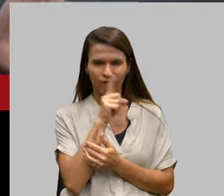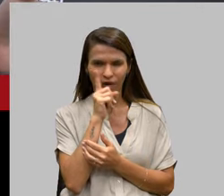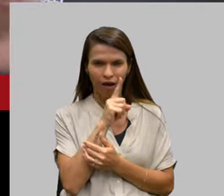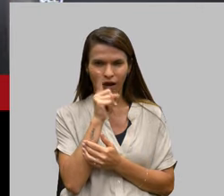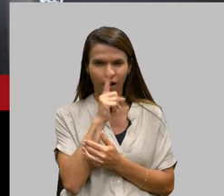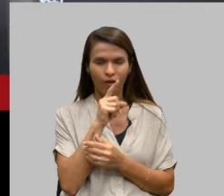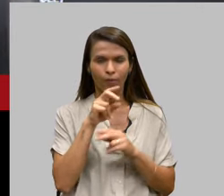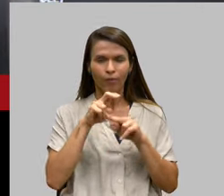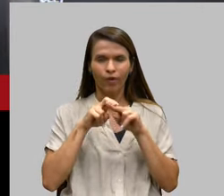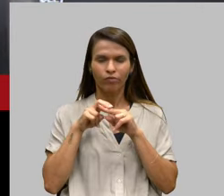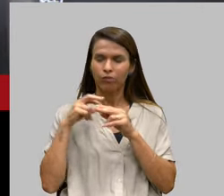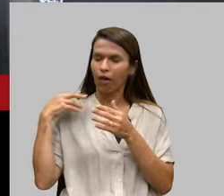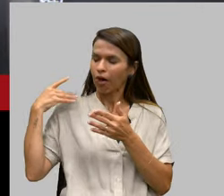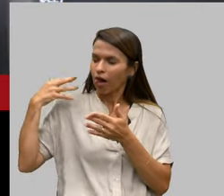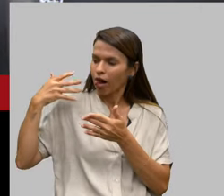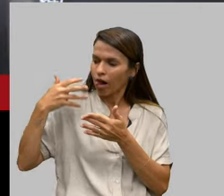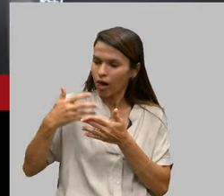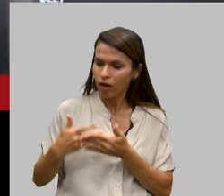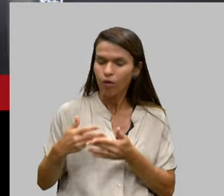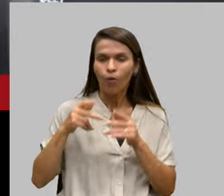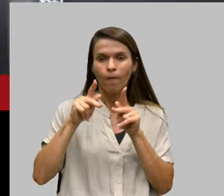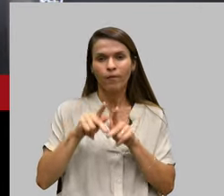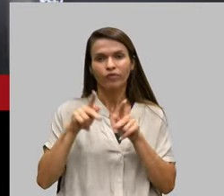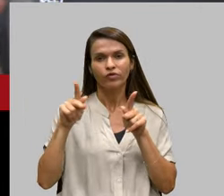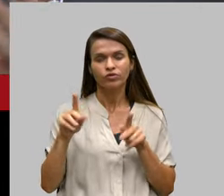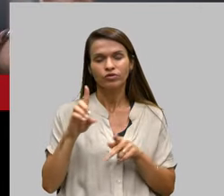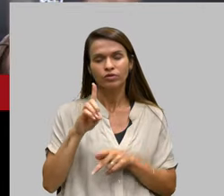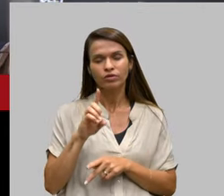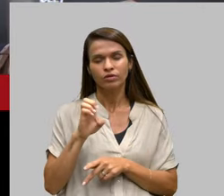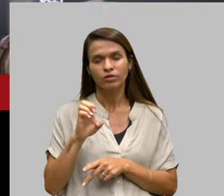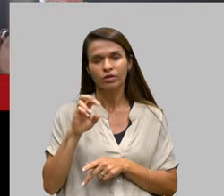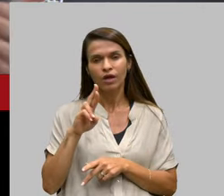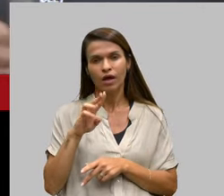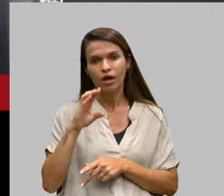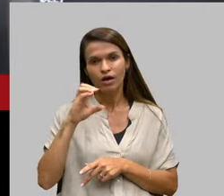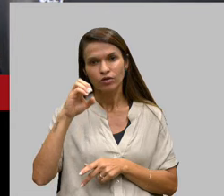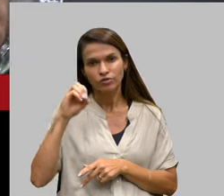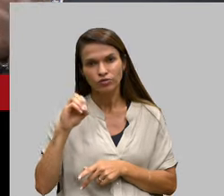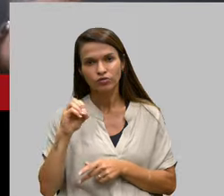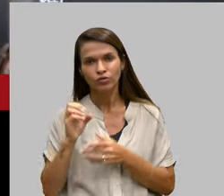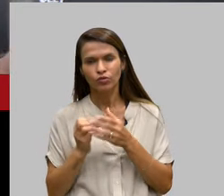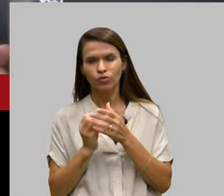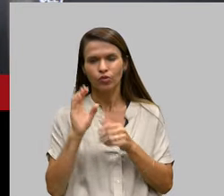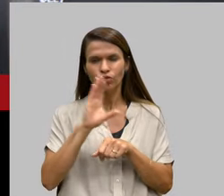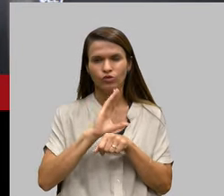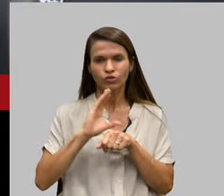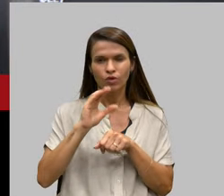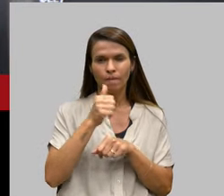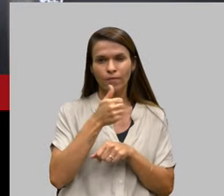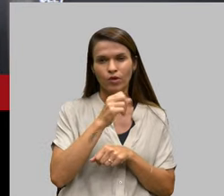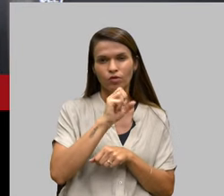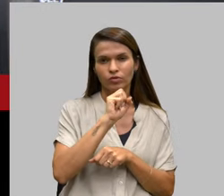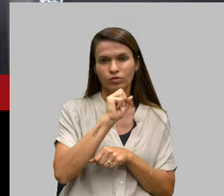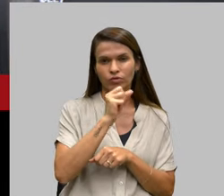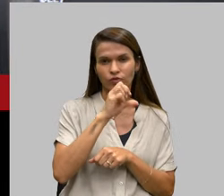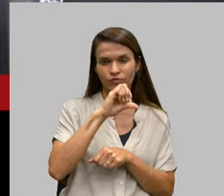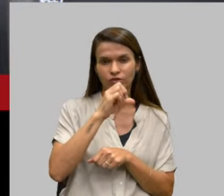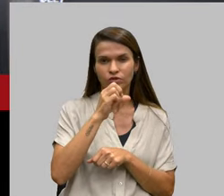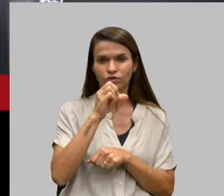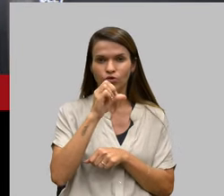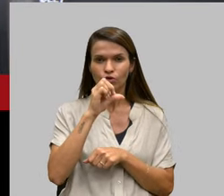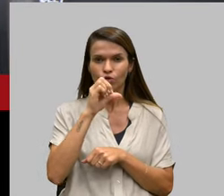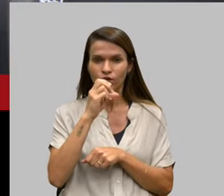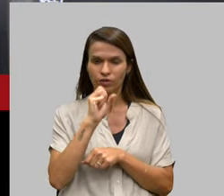histórico que o professor Dércio colocou aqui desde a constituinte lá em 1891 até hoje nós tivemos um